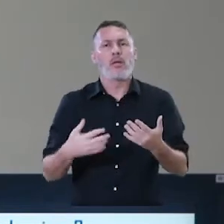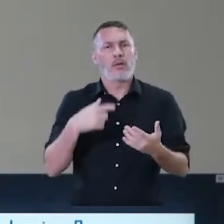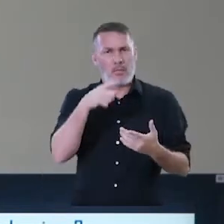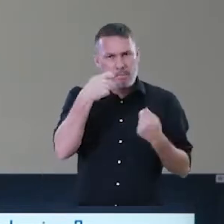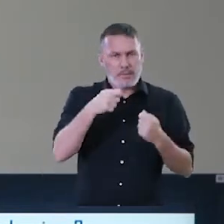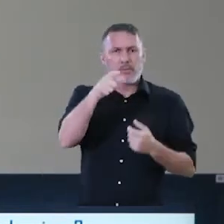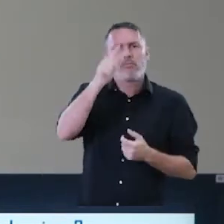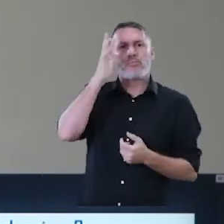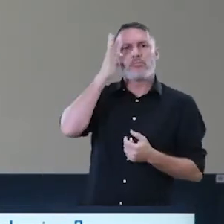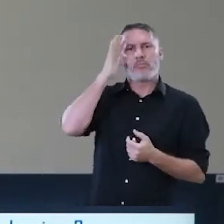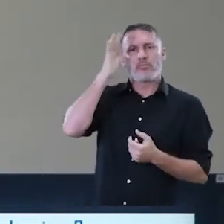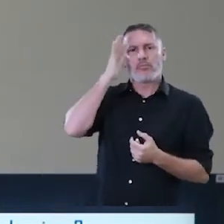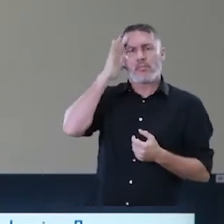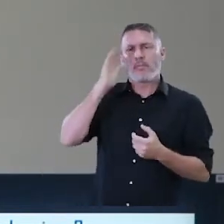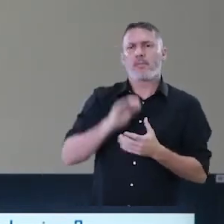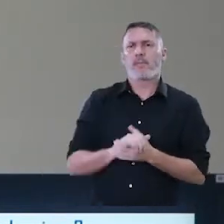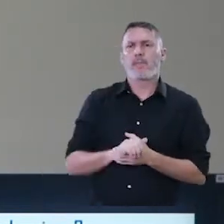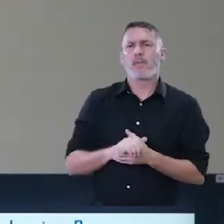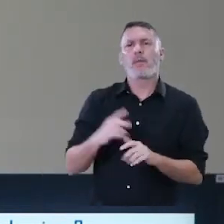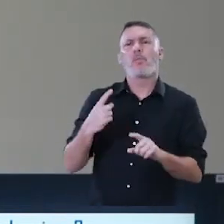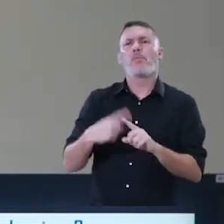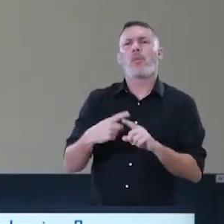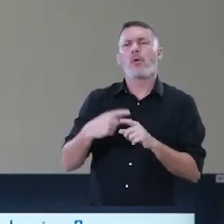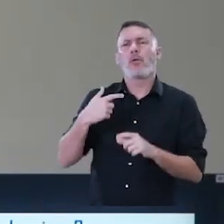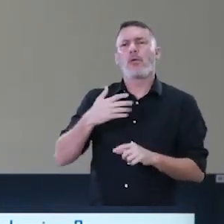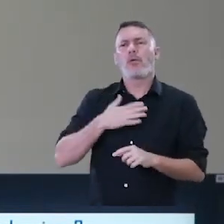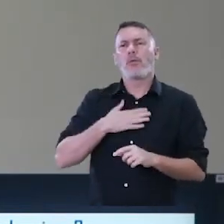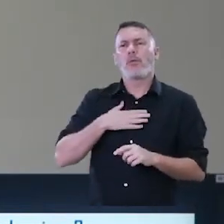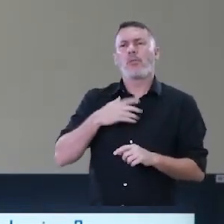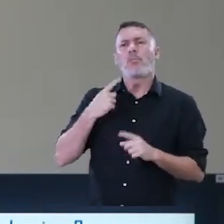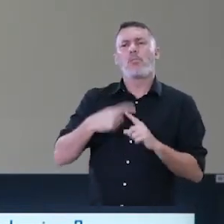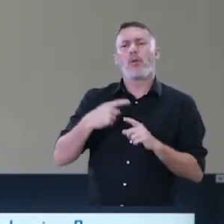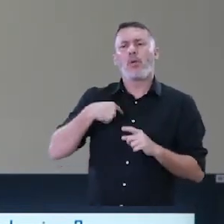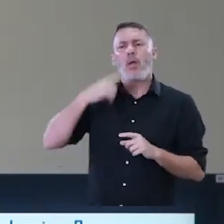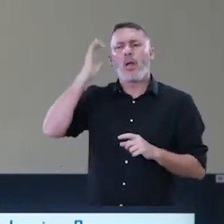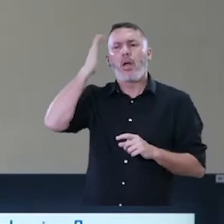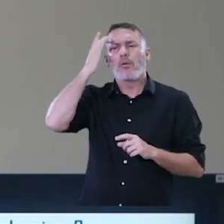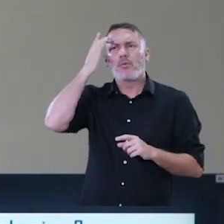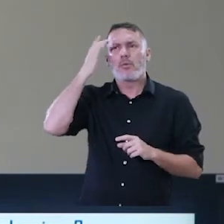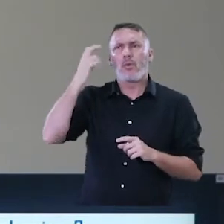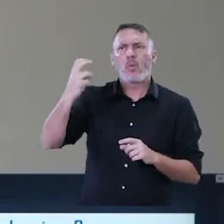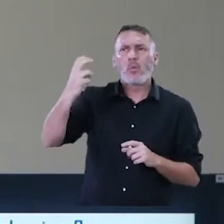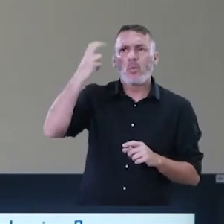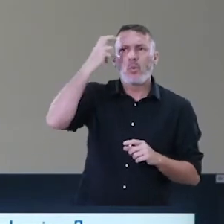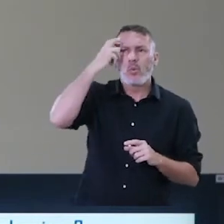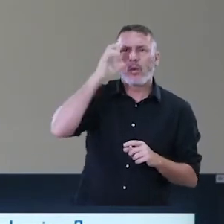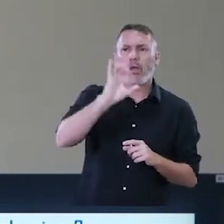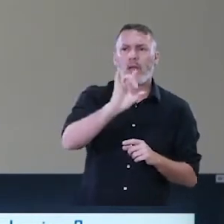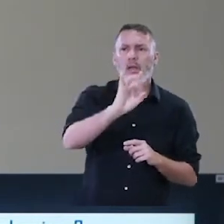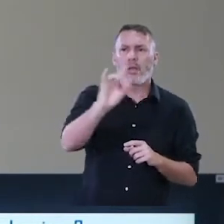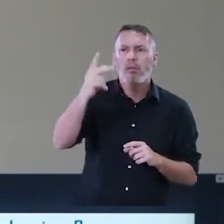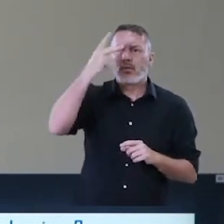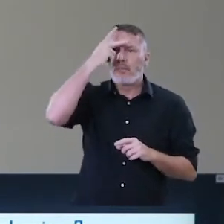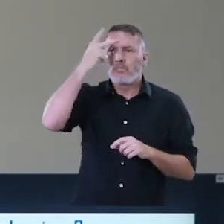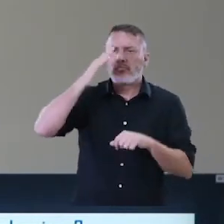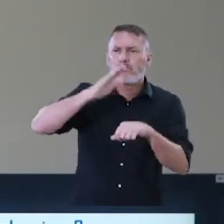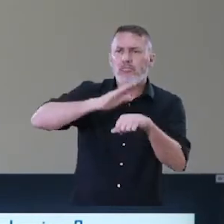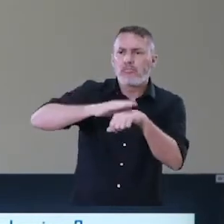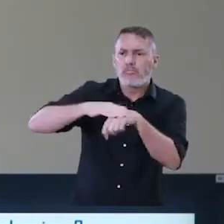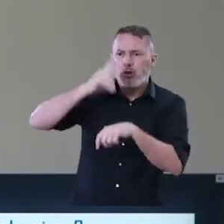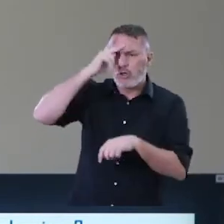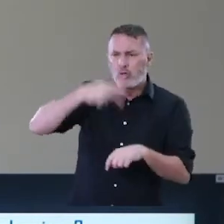outra pergunta. Por que você acredita que a cultura individualista, é a culpada da corrupção no